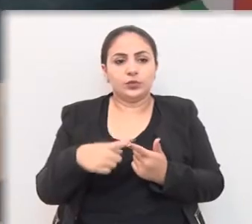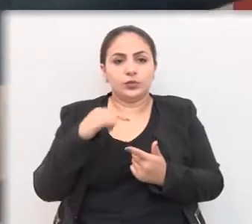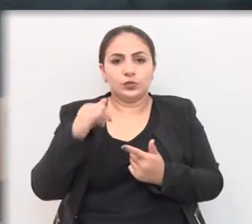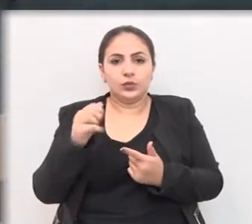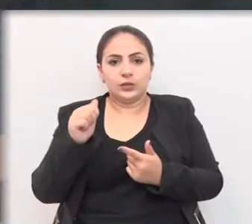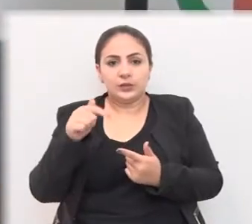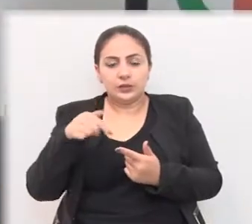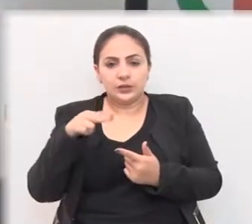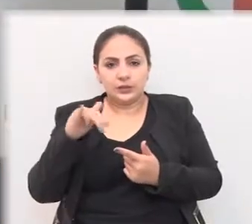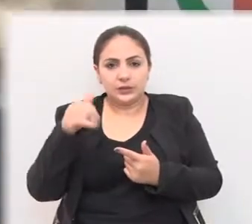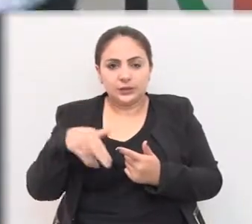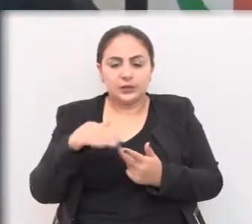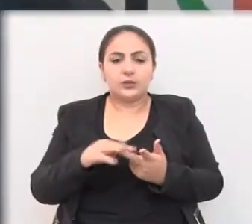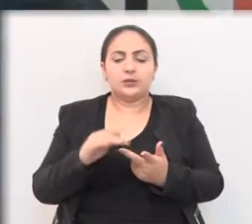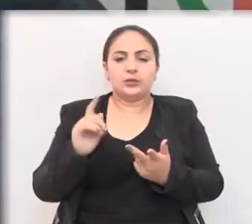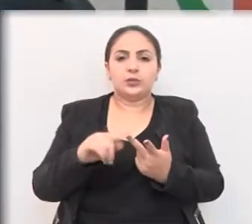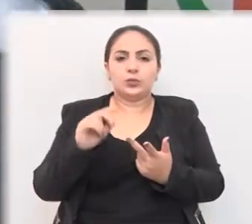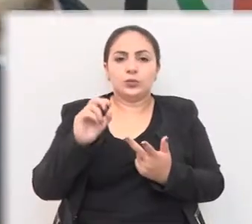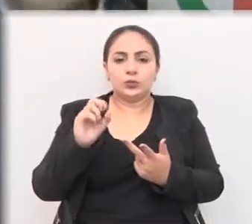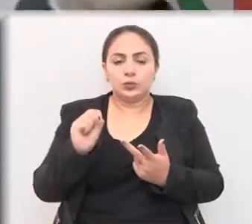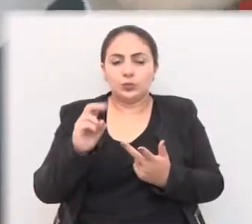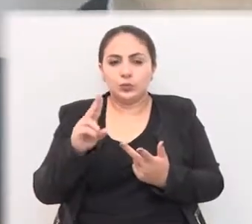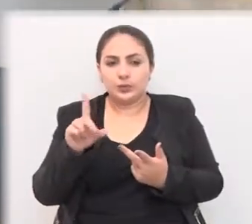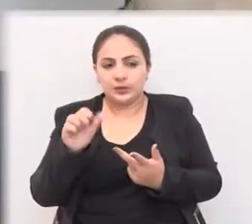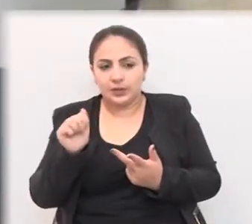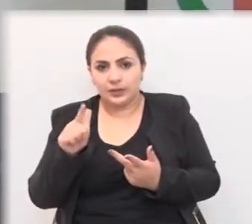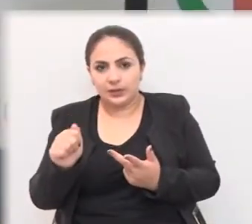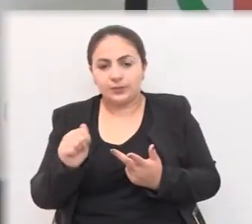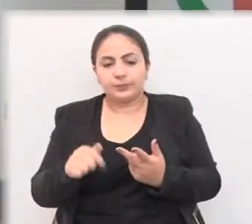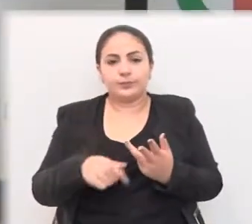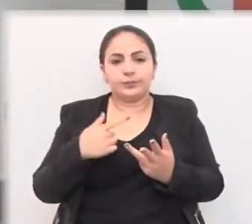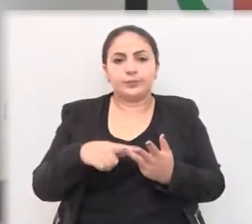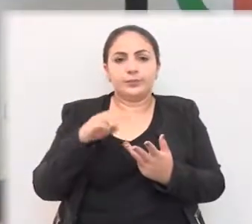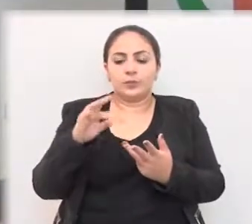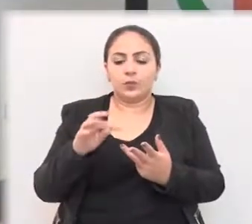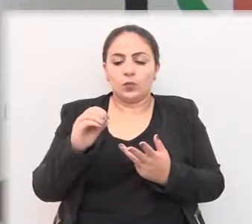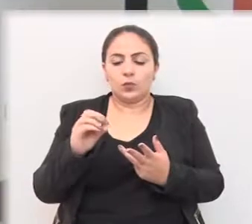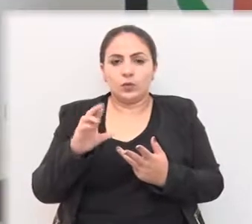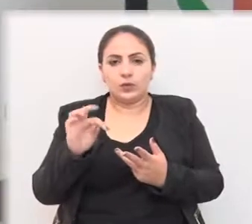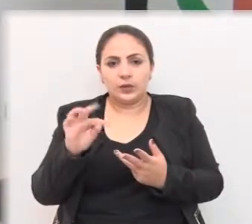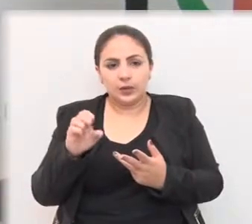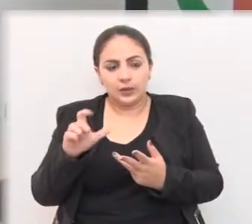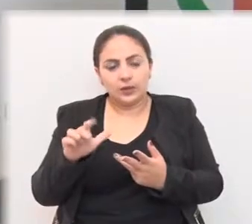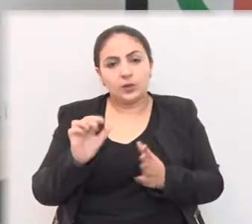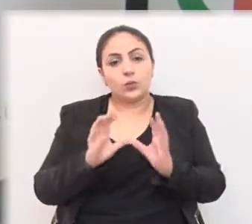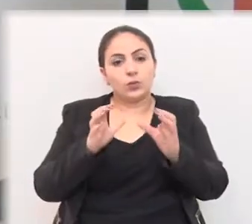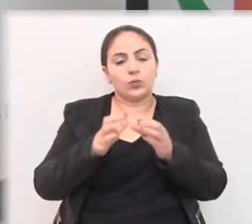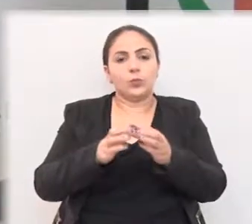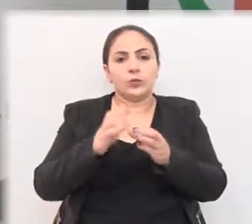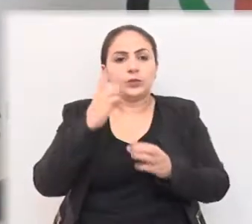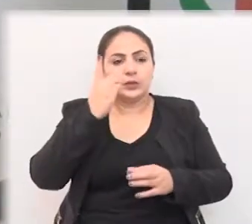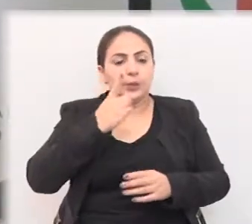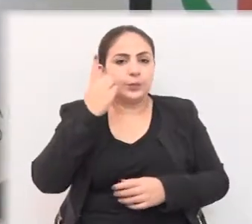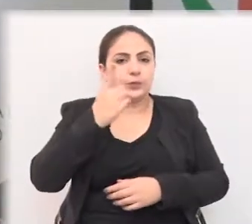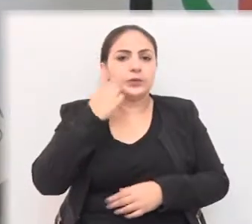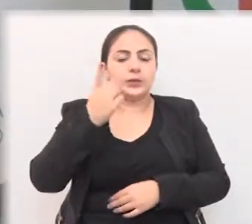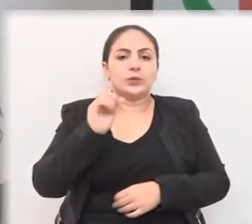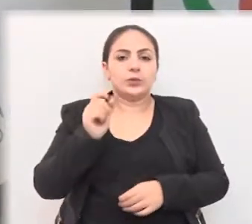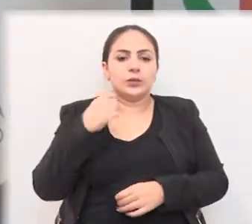Socella, o deputado Ronaldo Santini, o deputado Tortelli, enfim, um conjunto de deputados